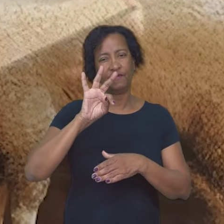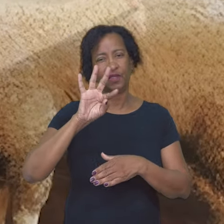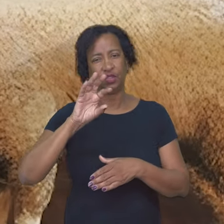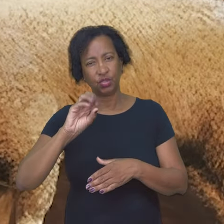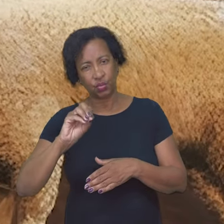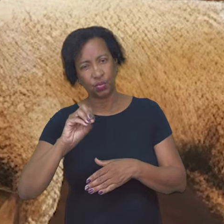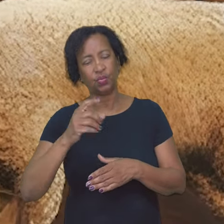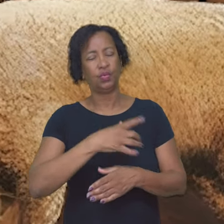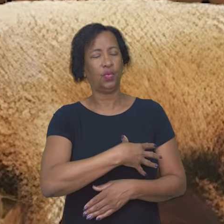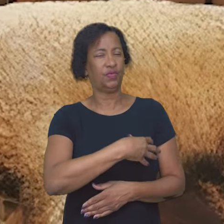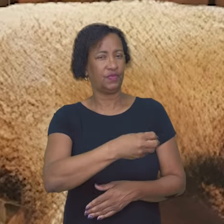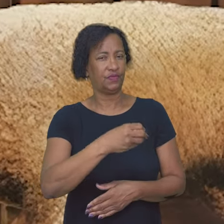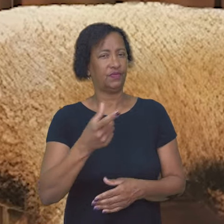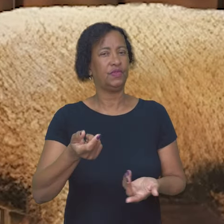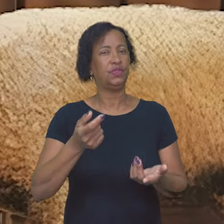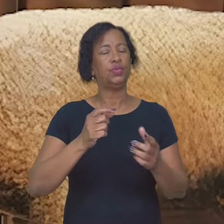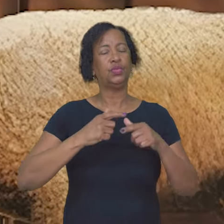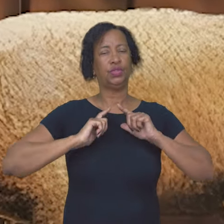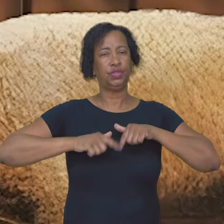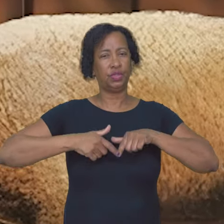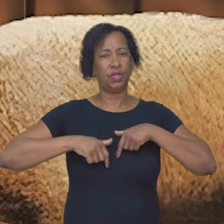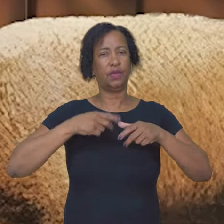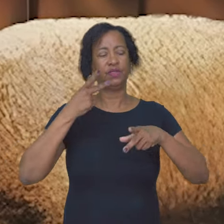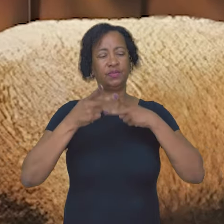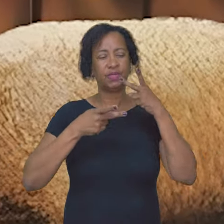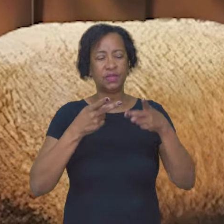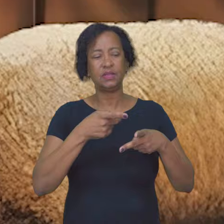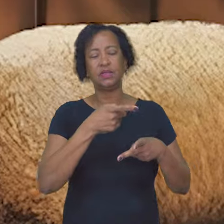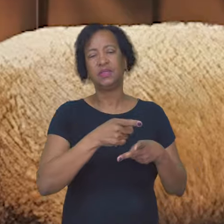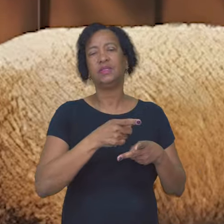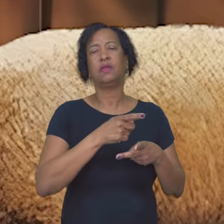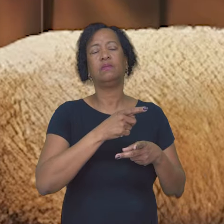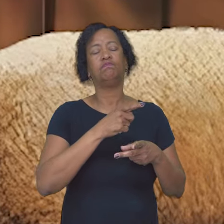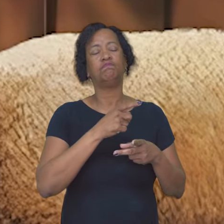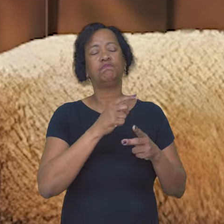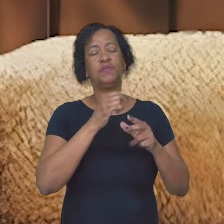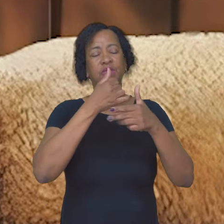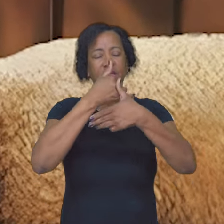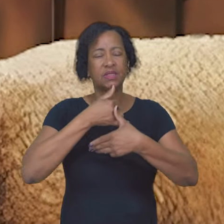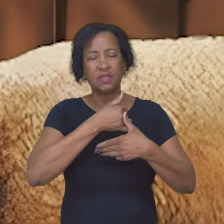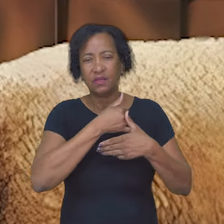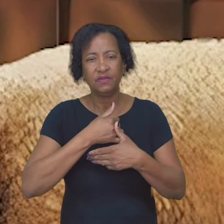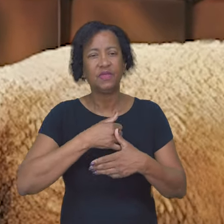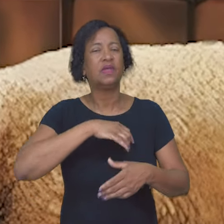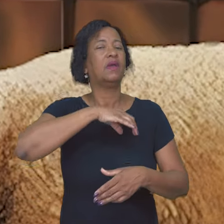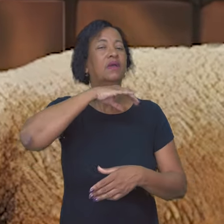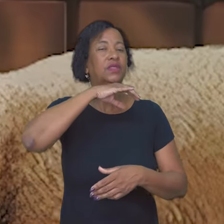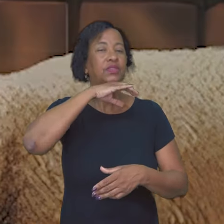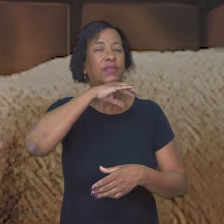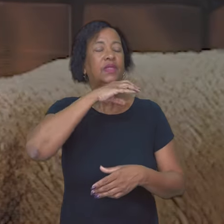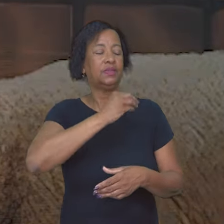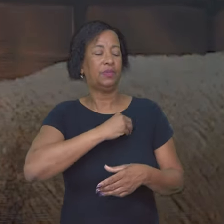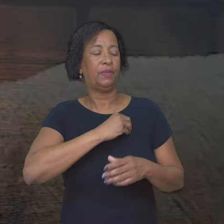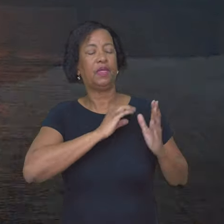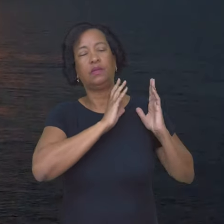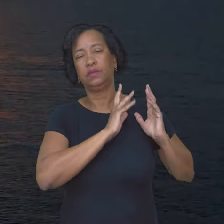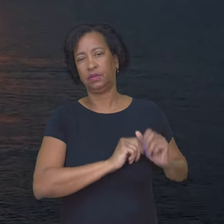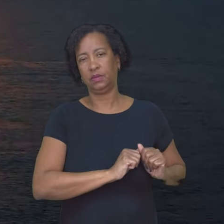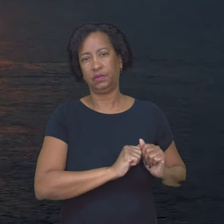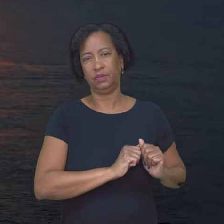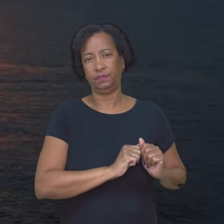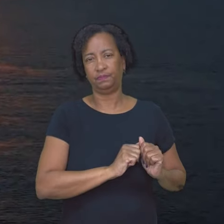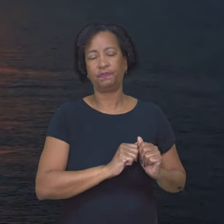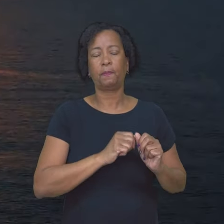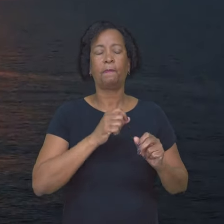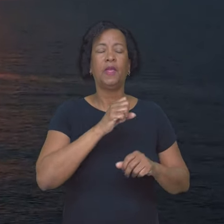tinham que sacrificar animais para terem seus pecados perdoados os sacerdotes sempre explicaram a eles que aqueles animais